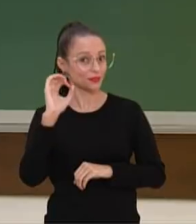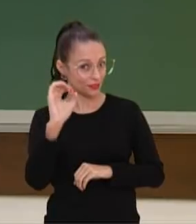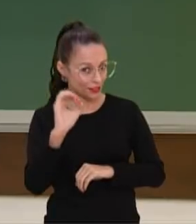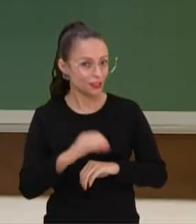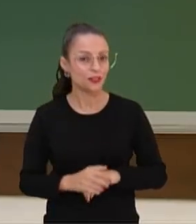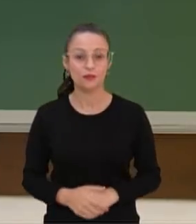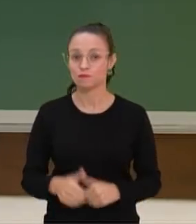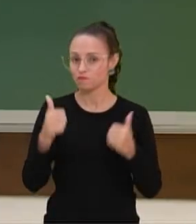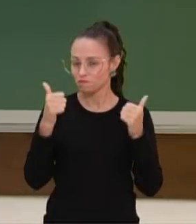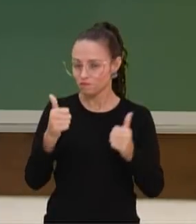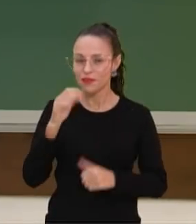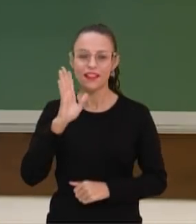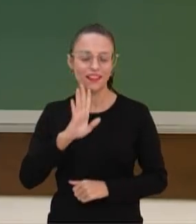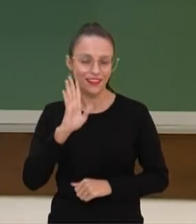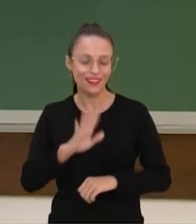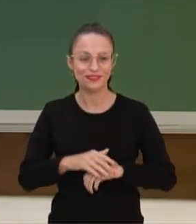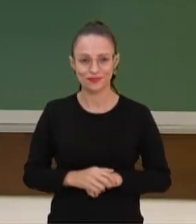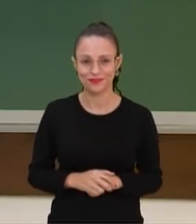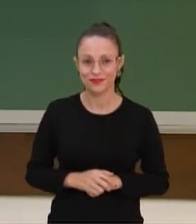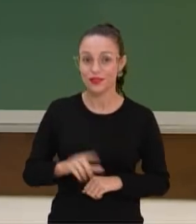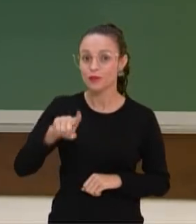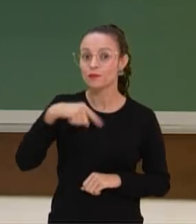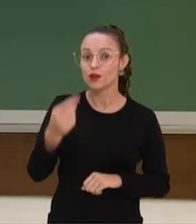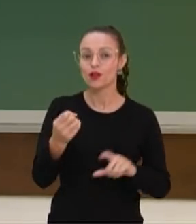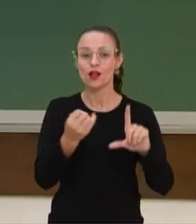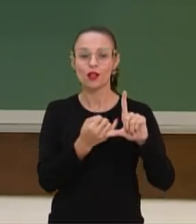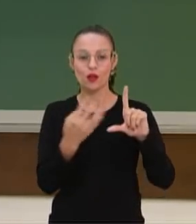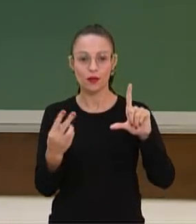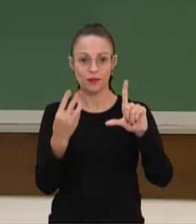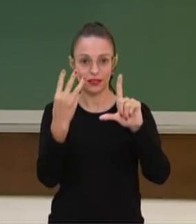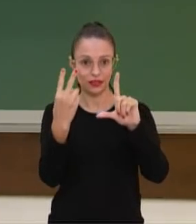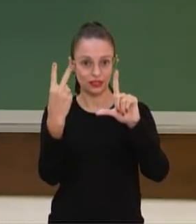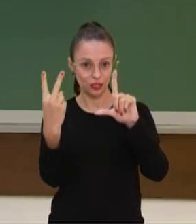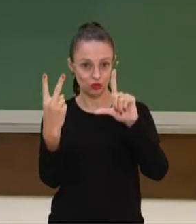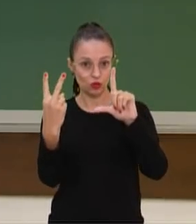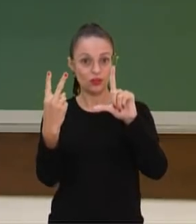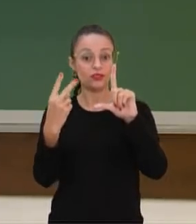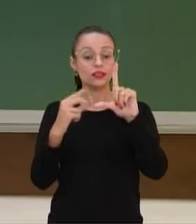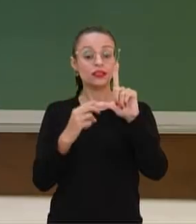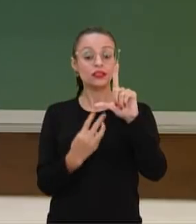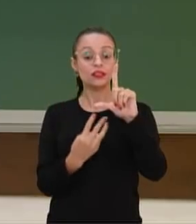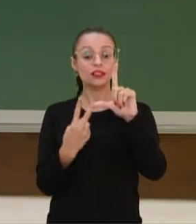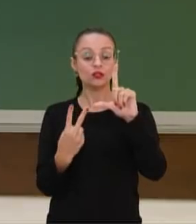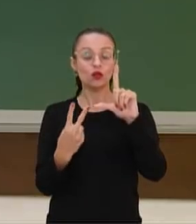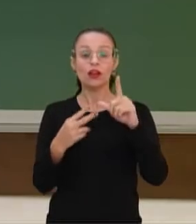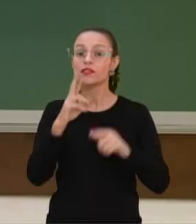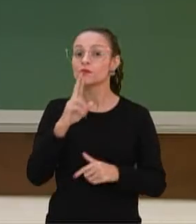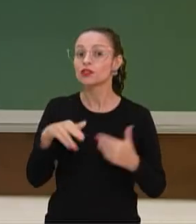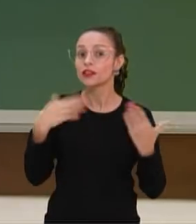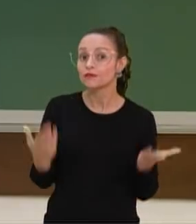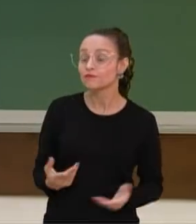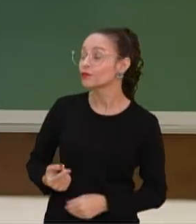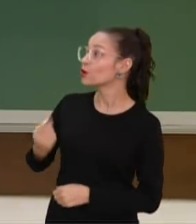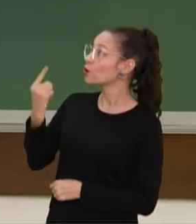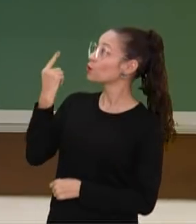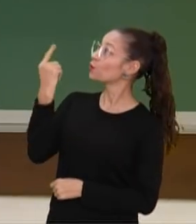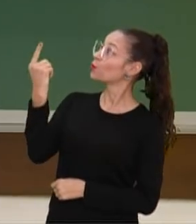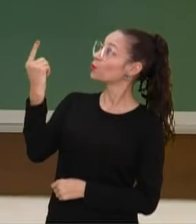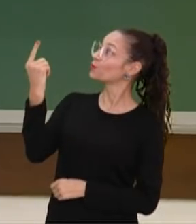0? Legal. E o próximo aqui, logaritmo de 32 na base 32, qual é a resposta?